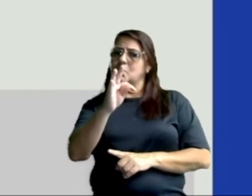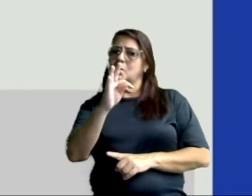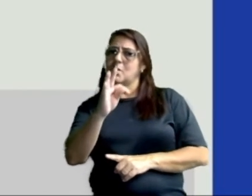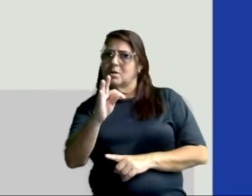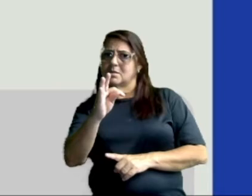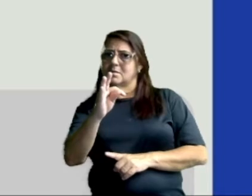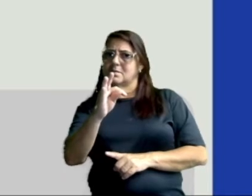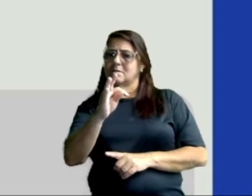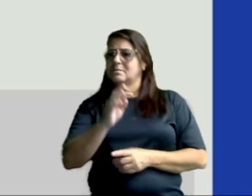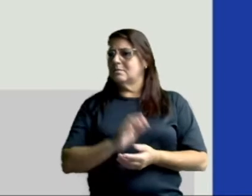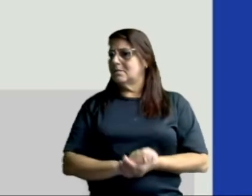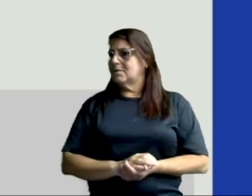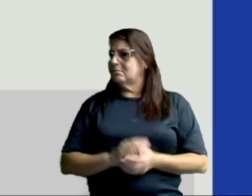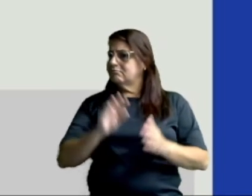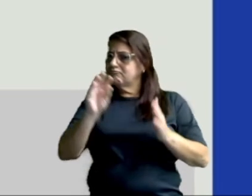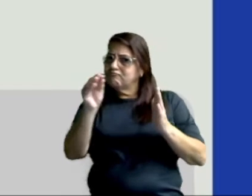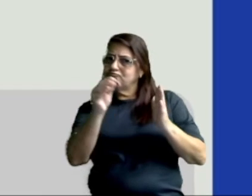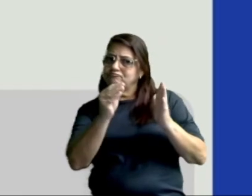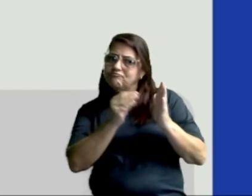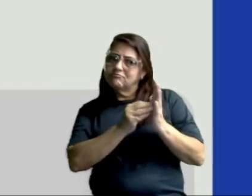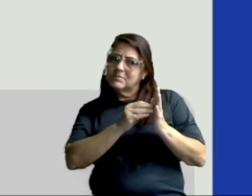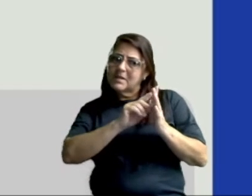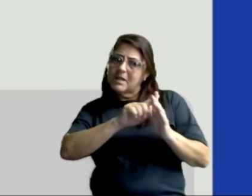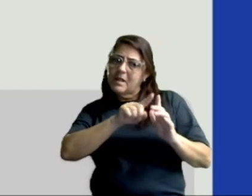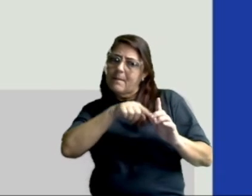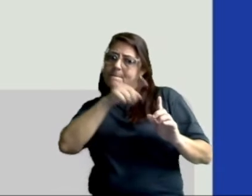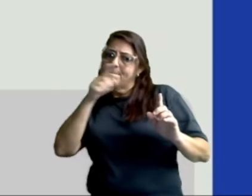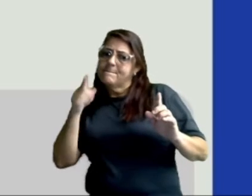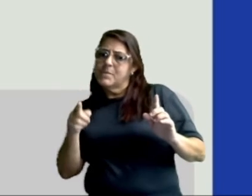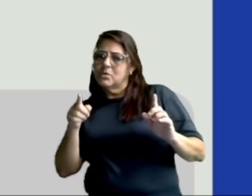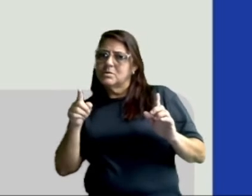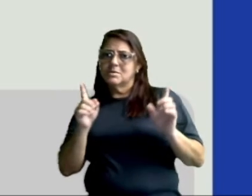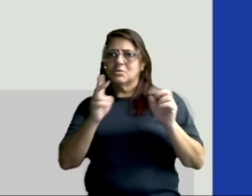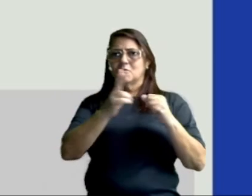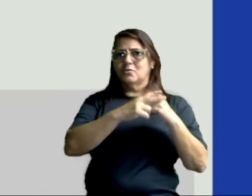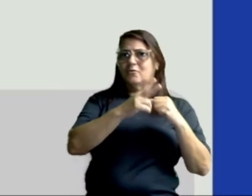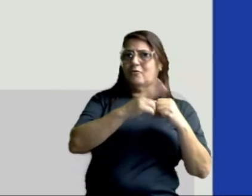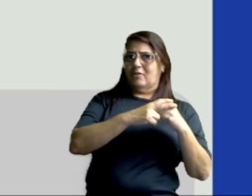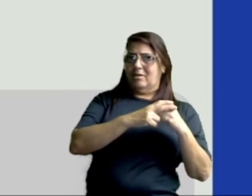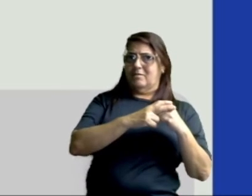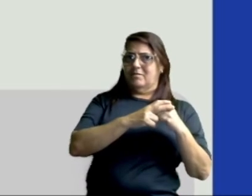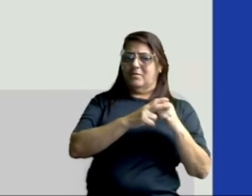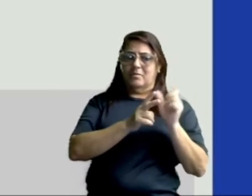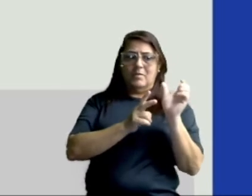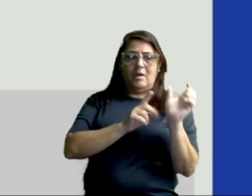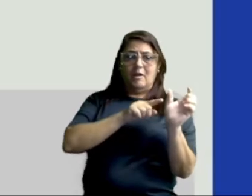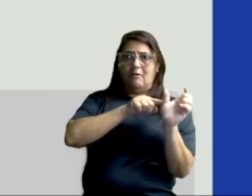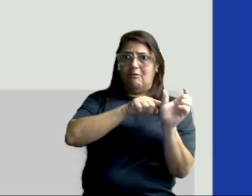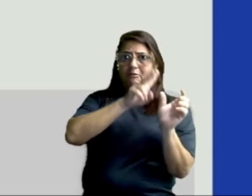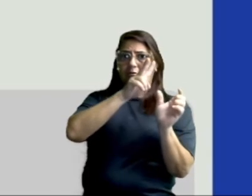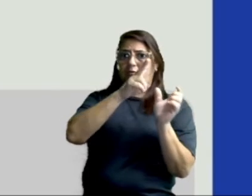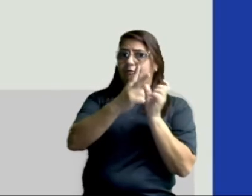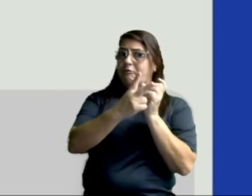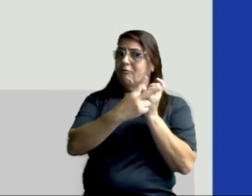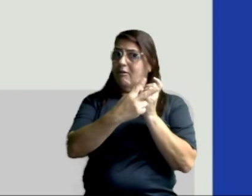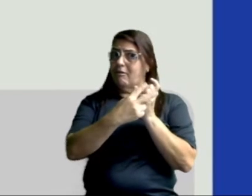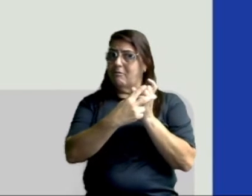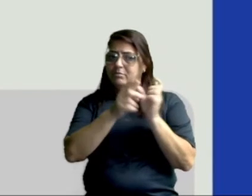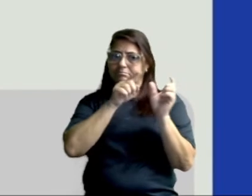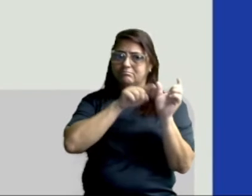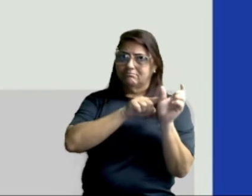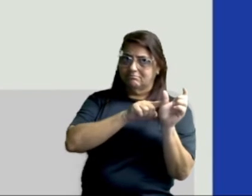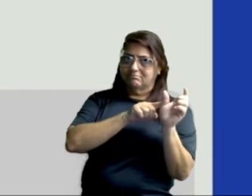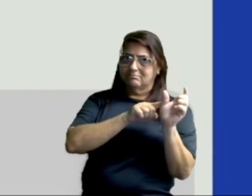acrescentar o not, tá? Apenas a partícula not após o verbo to be, tua frase já está